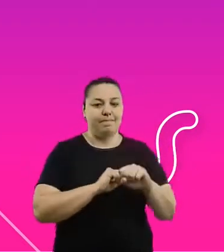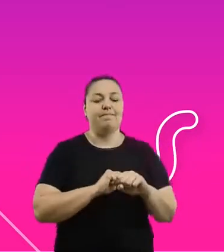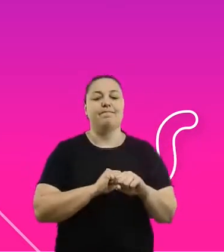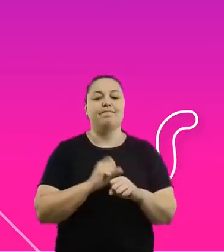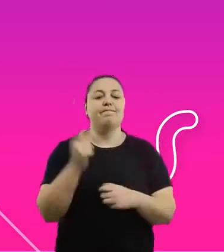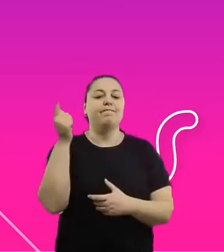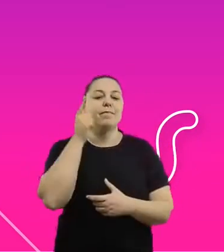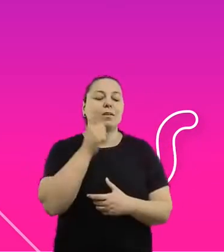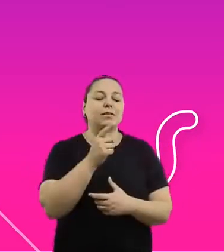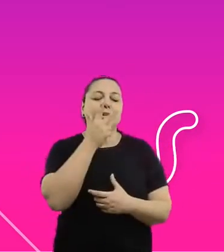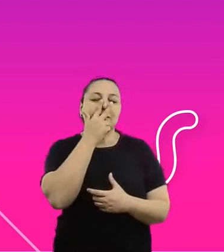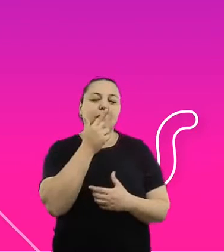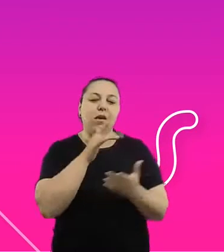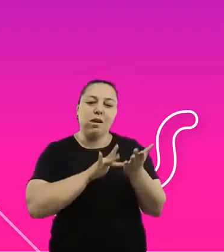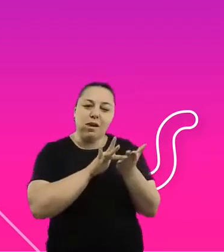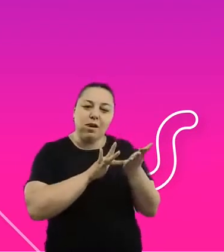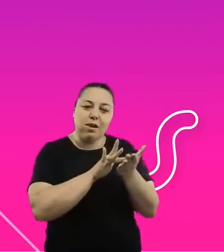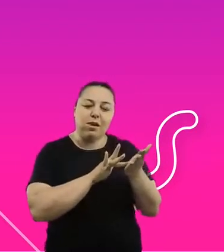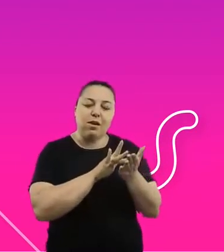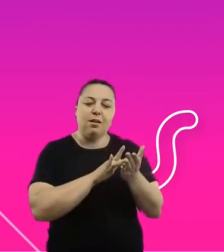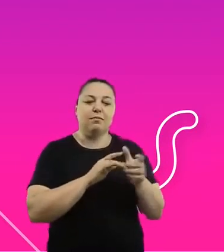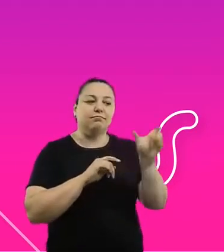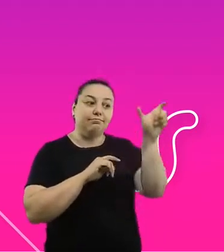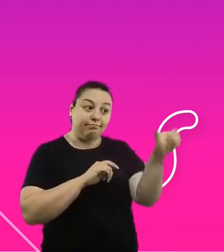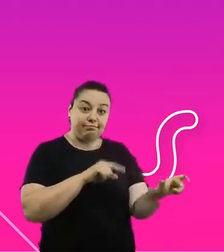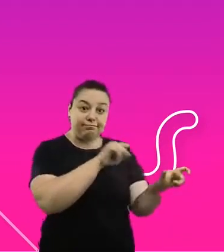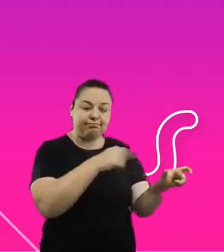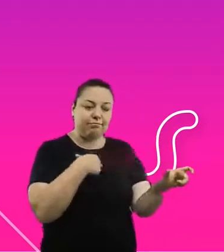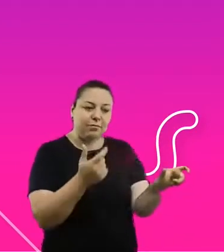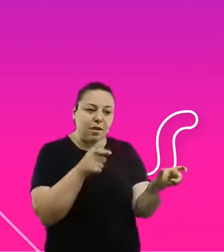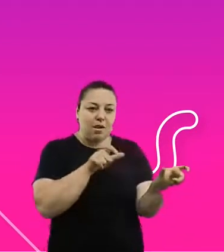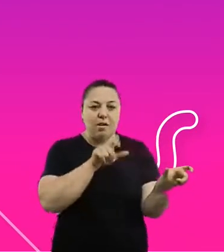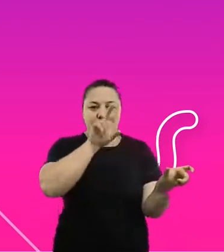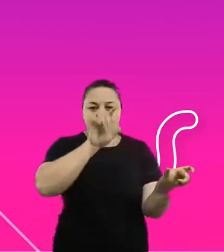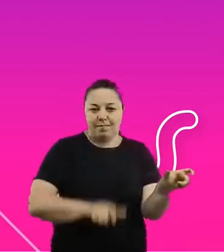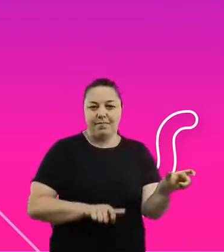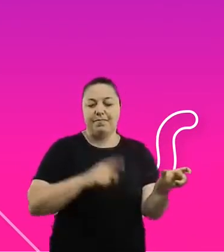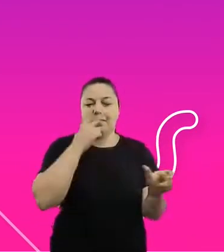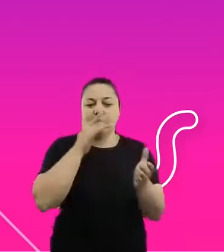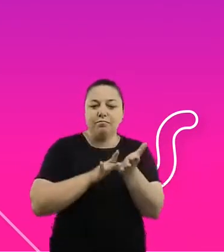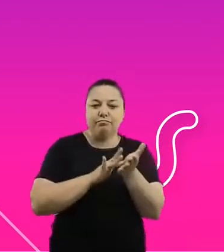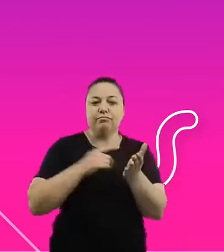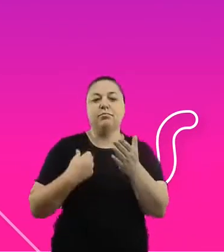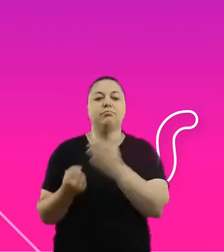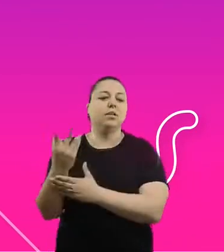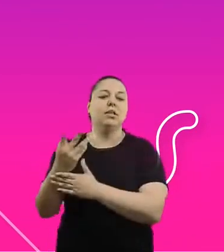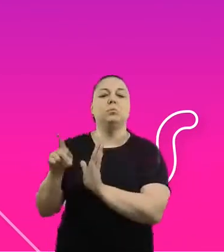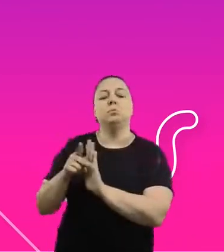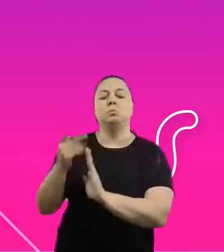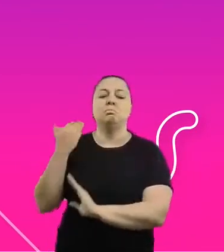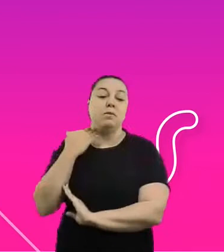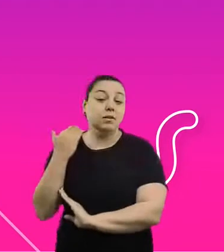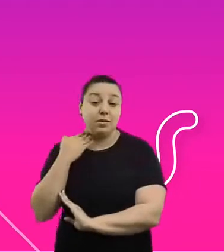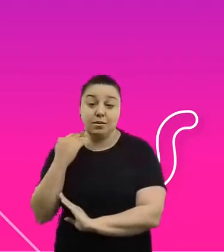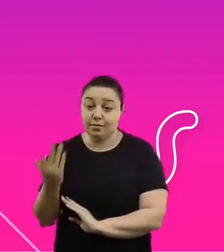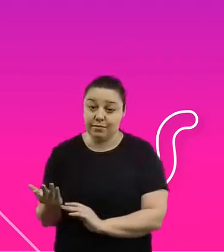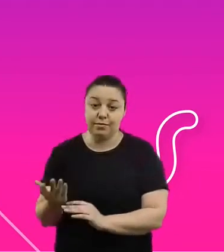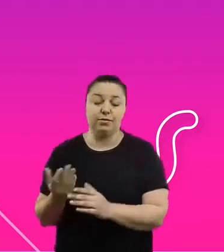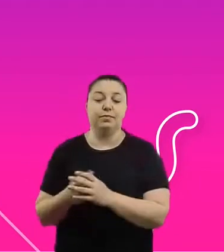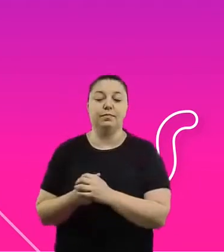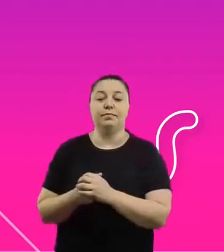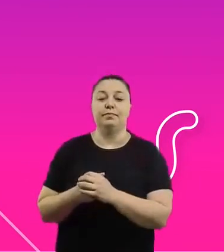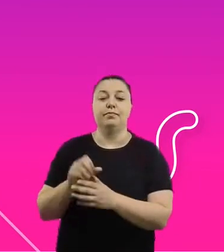por você. Então, ela vai conseguir criar uma conta bancária no seu nome, por exemplo, você não vai nem saber. Essa pessoa vai,